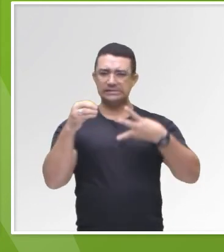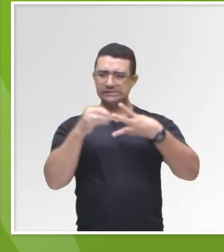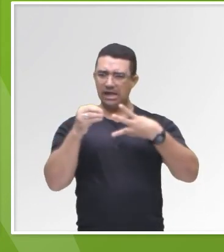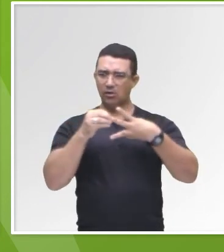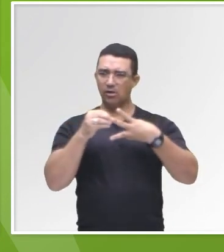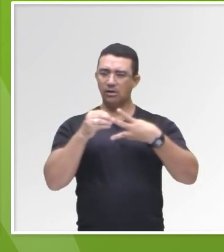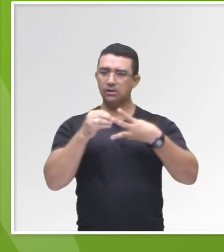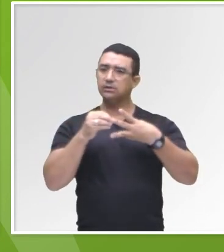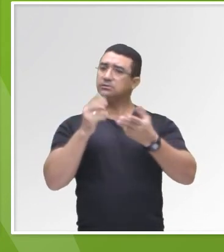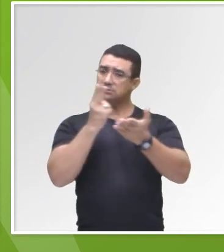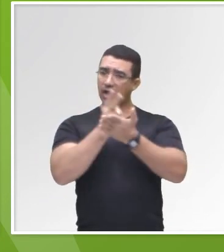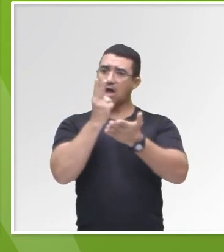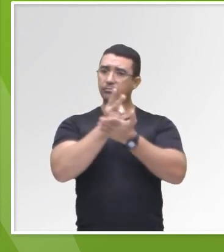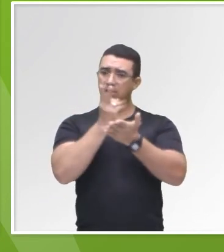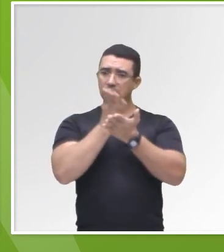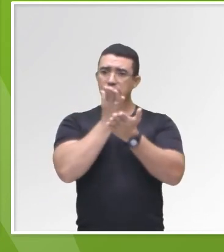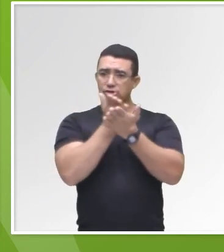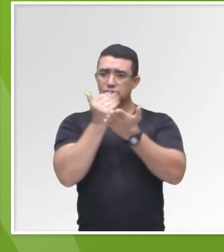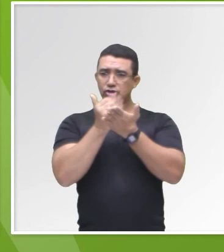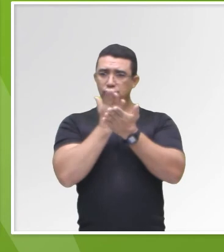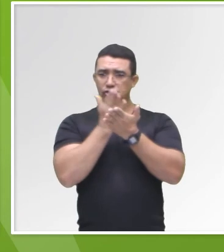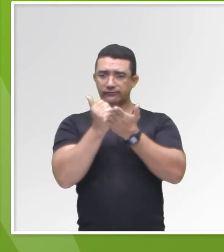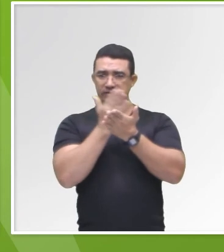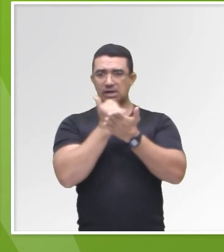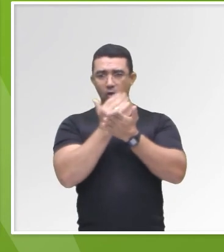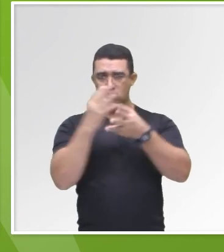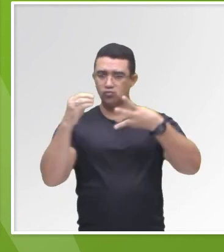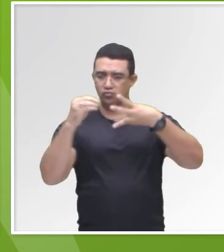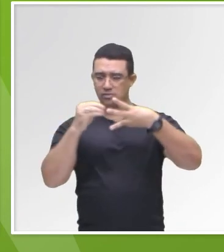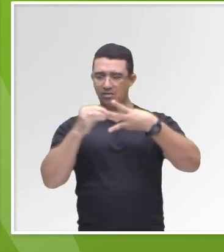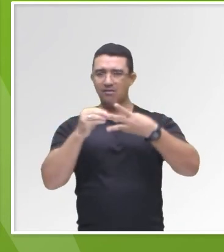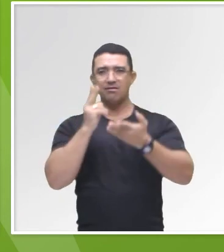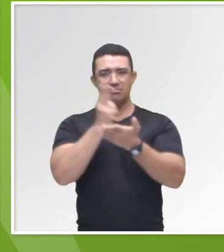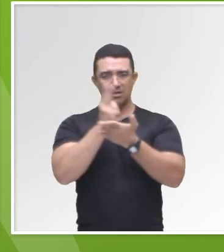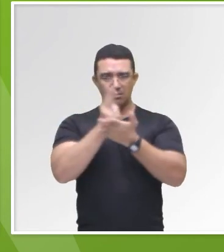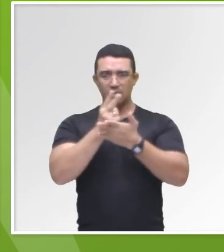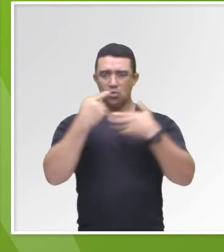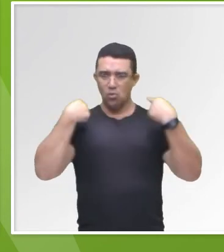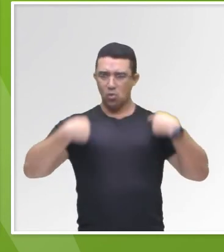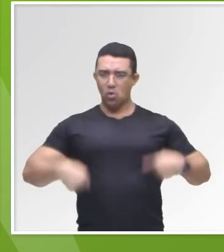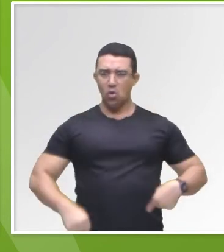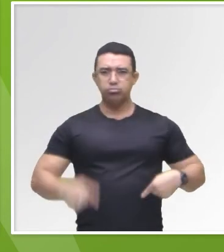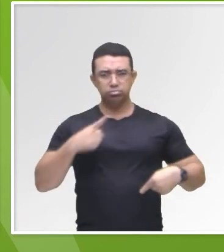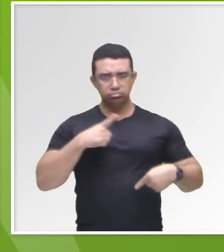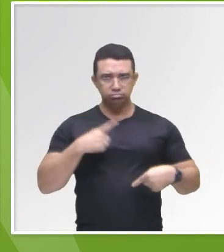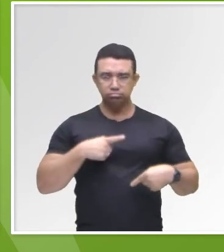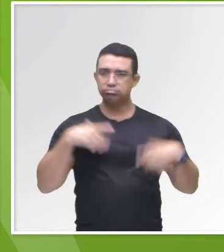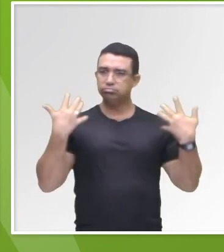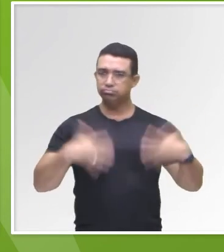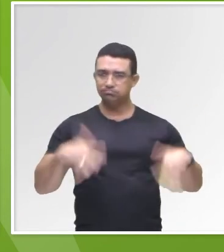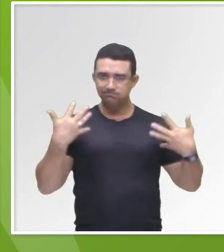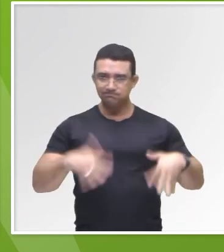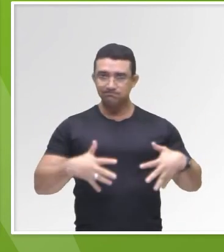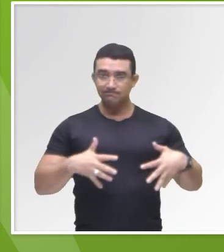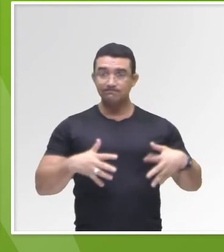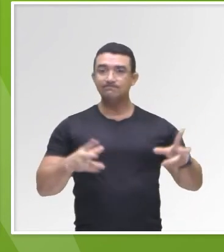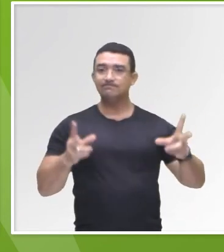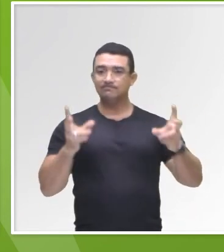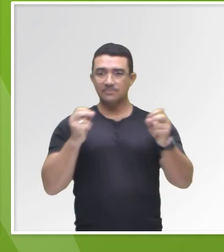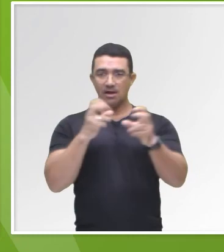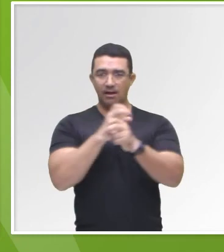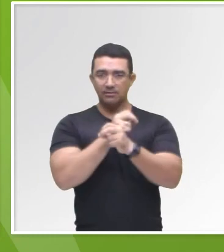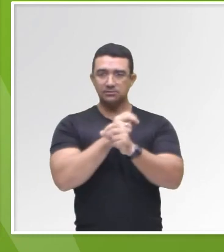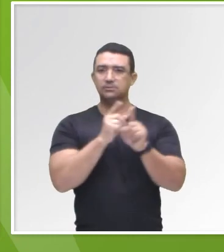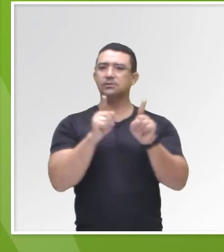constante divisão, né? Acontece divisão celular. A gente tem muitas células no nosso corpo todo. E no caso aí do câncer, a gente pode observar, né,